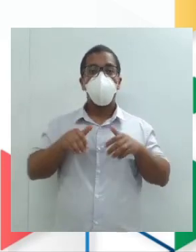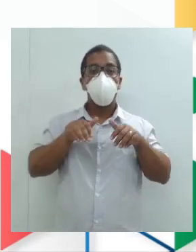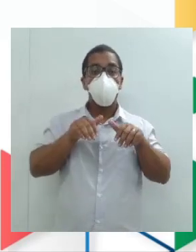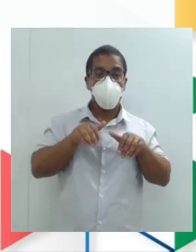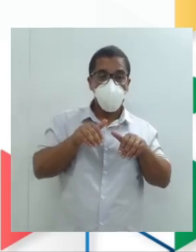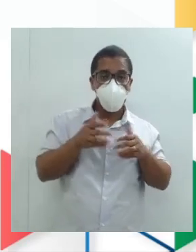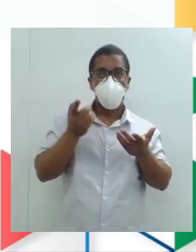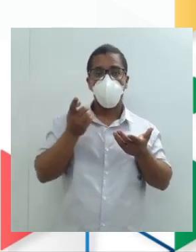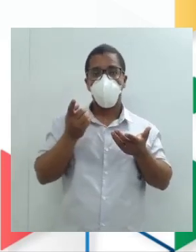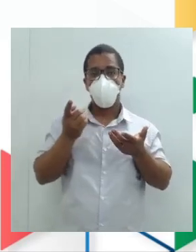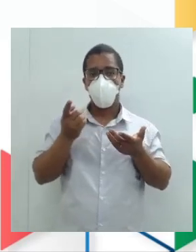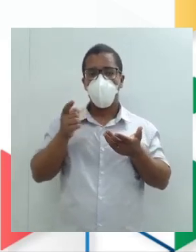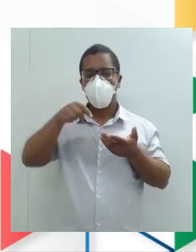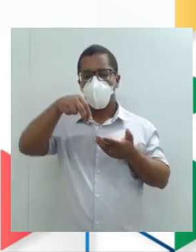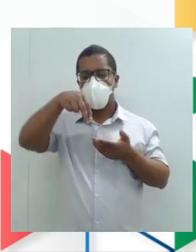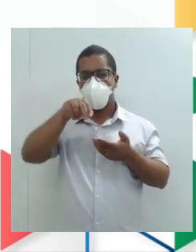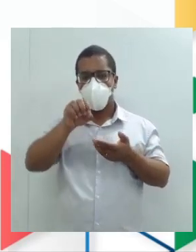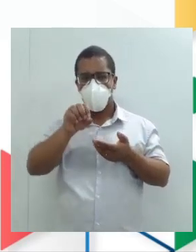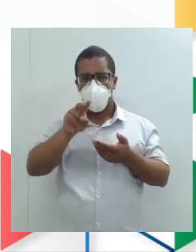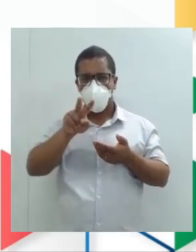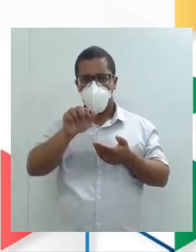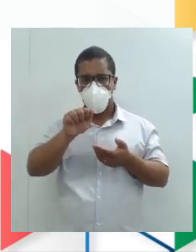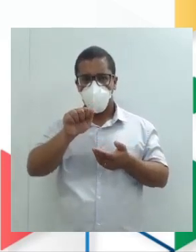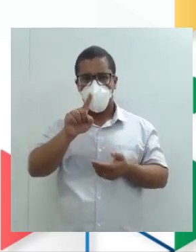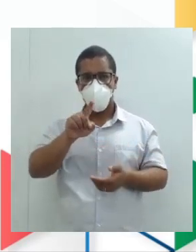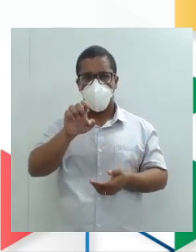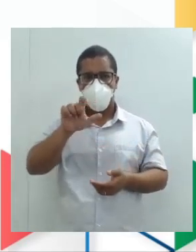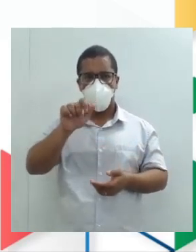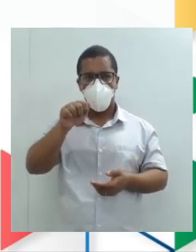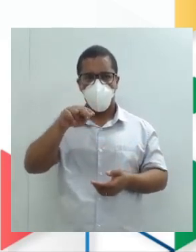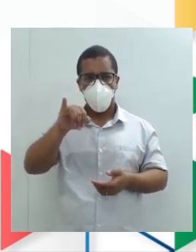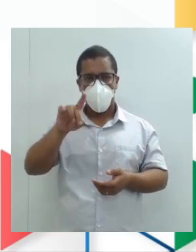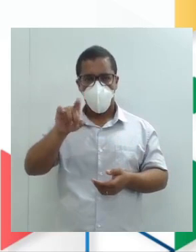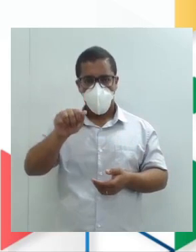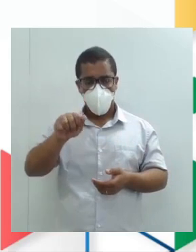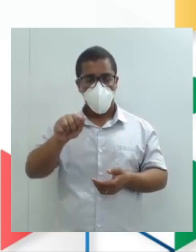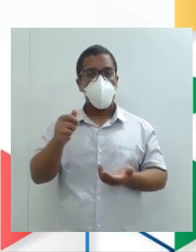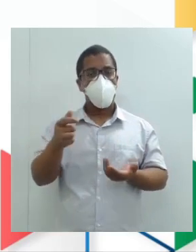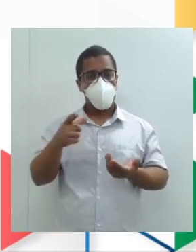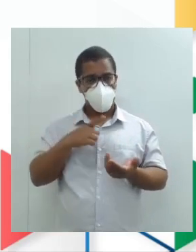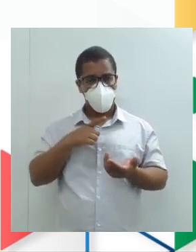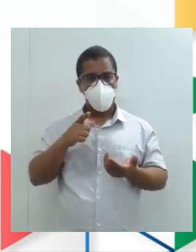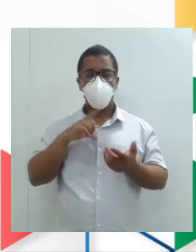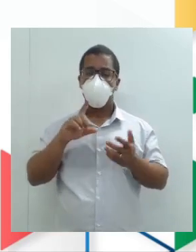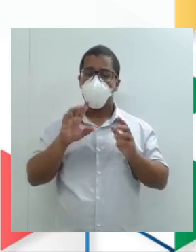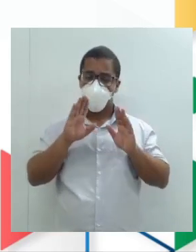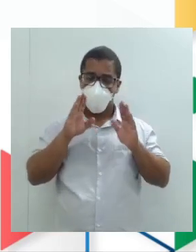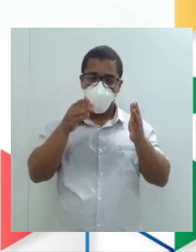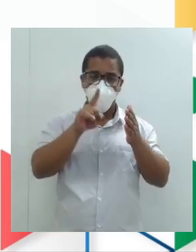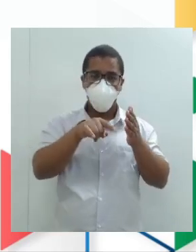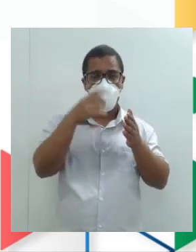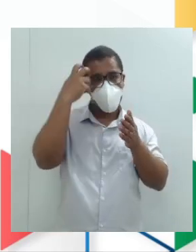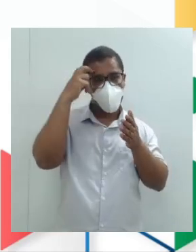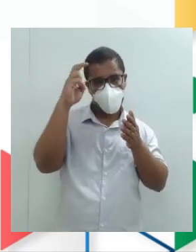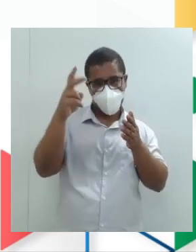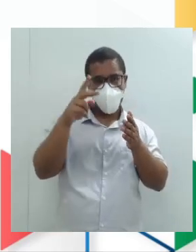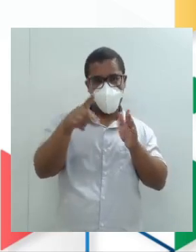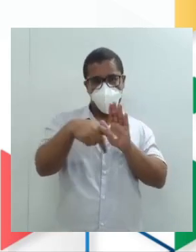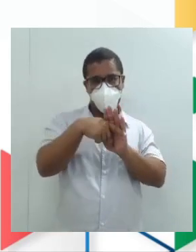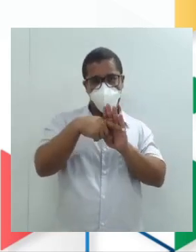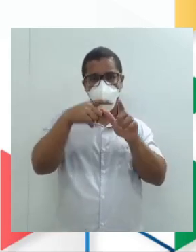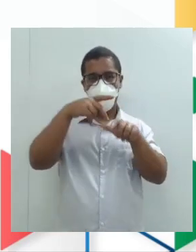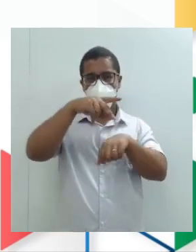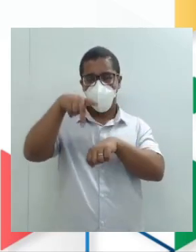Nova Zelândia, em outros países. Então tem essa questão sociocultural que a gente está falando. Segunda coisa, a